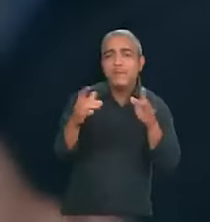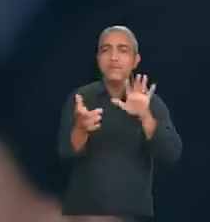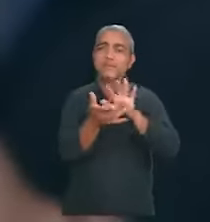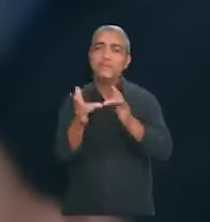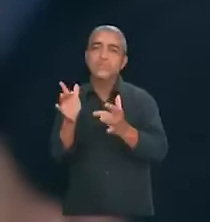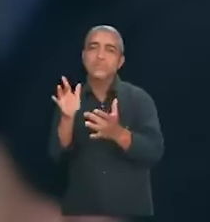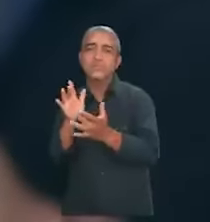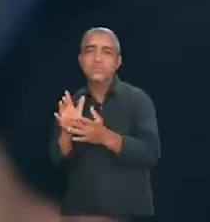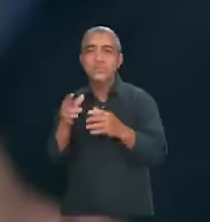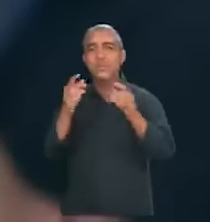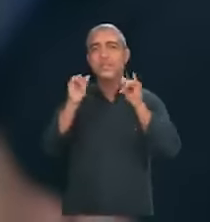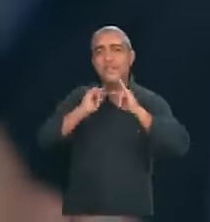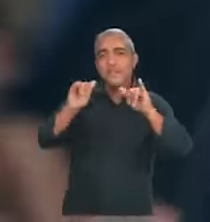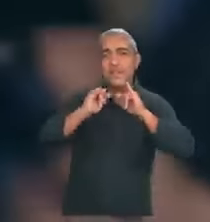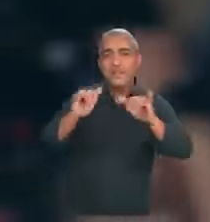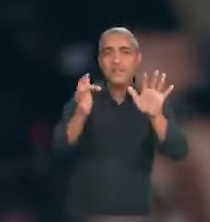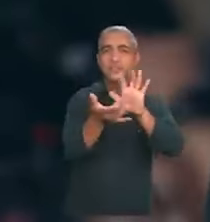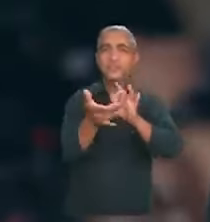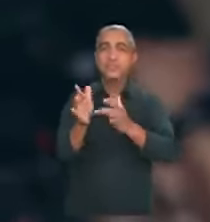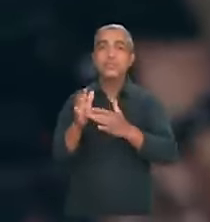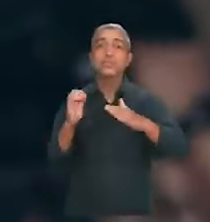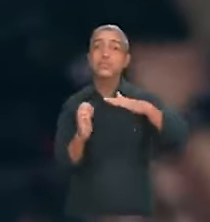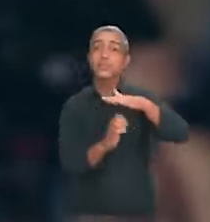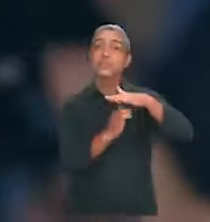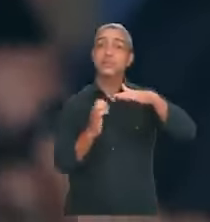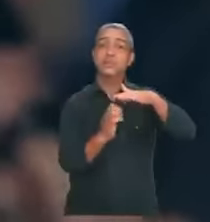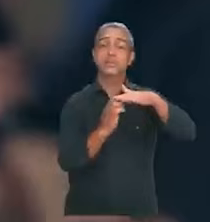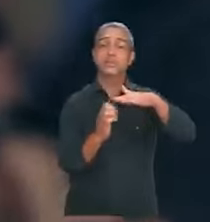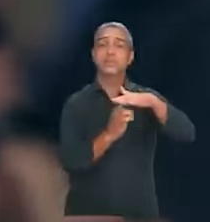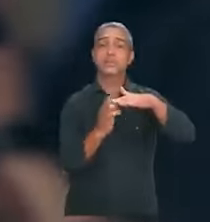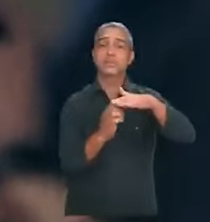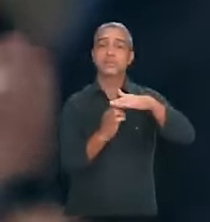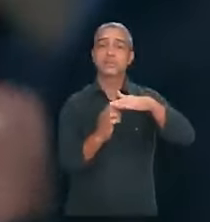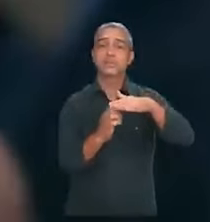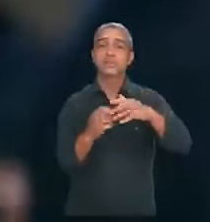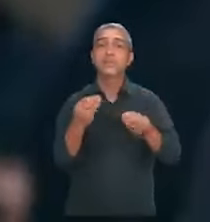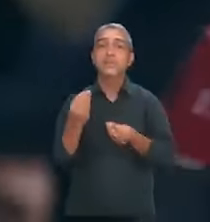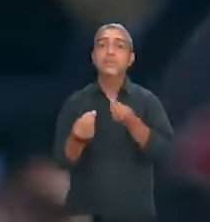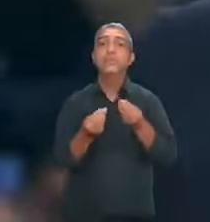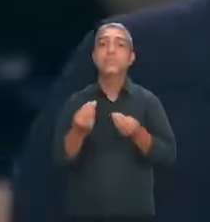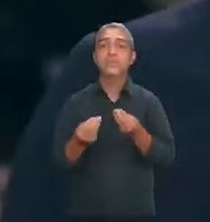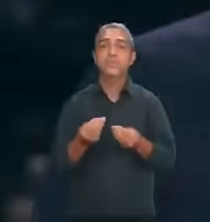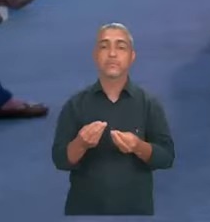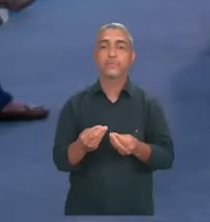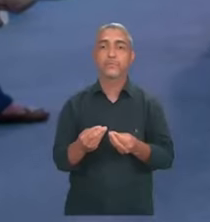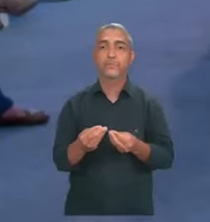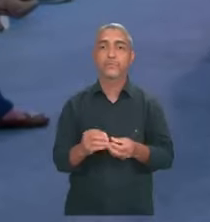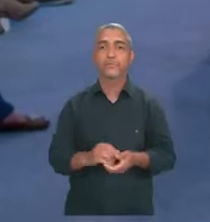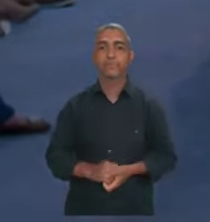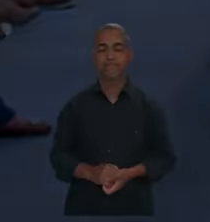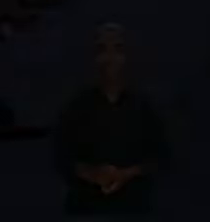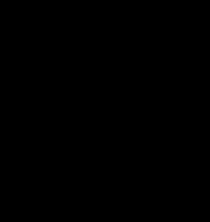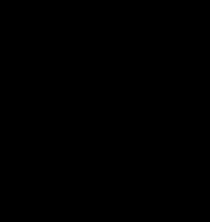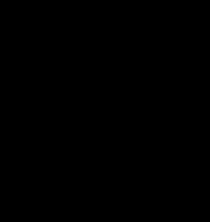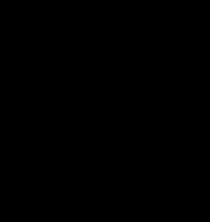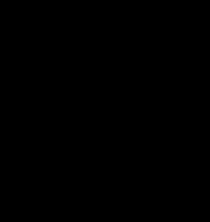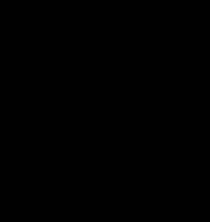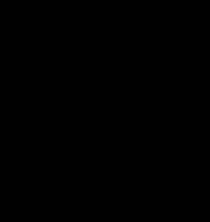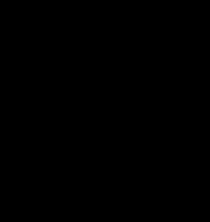plantando empresas e, naturalmente, plantando igrejas. É algo incrível isso, fantástico.